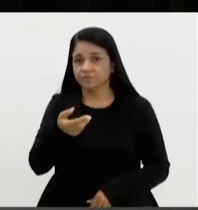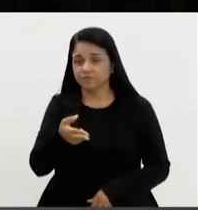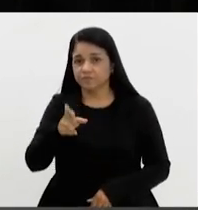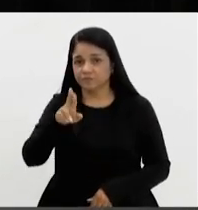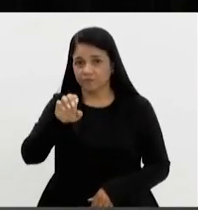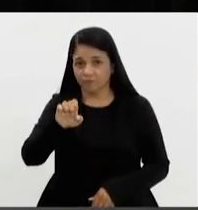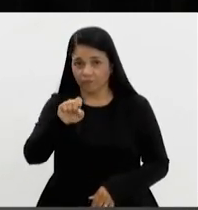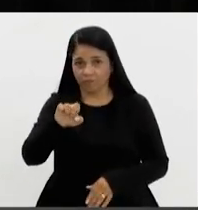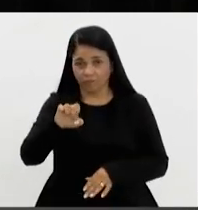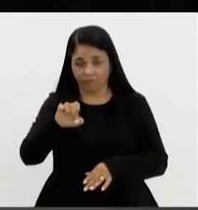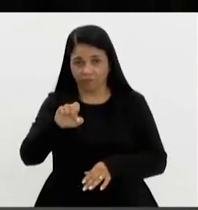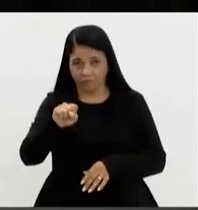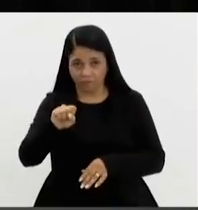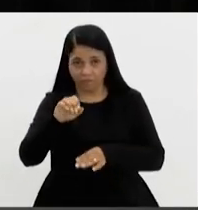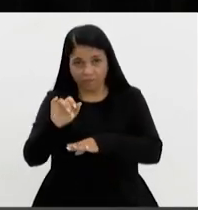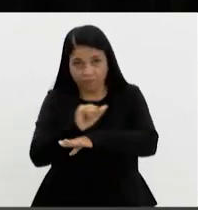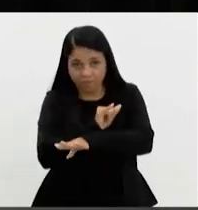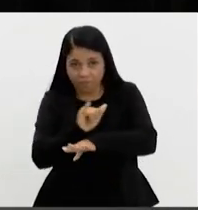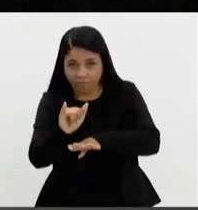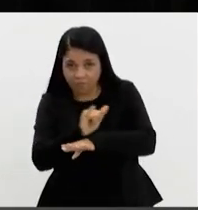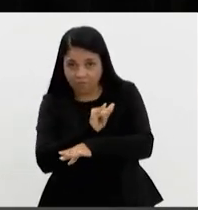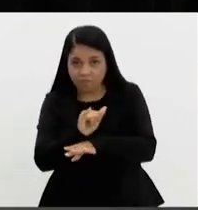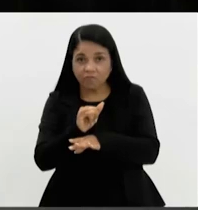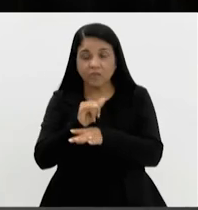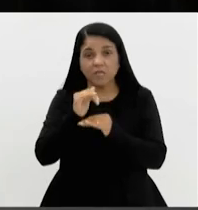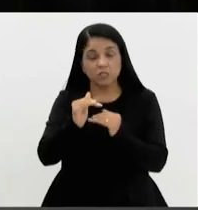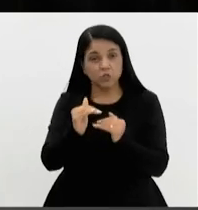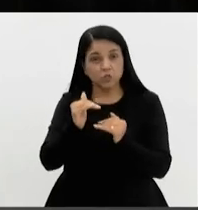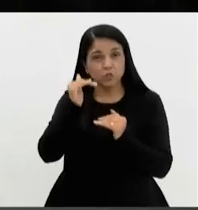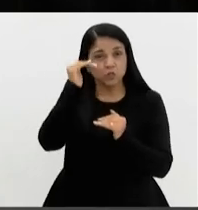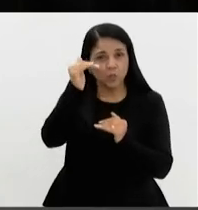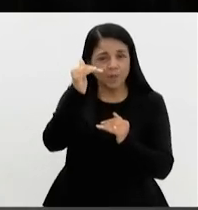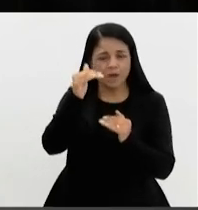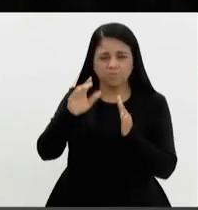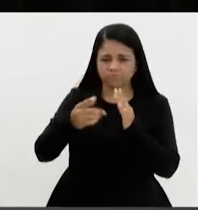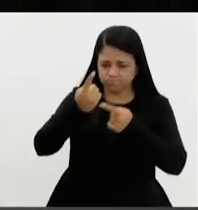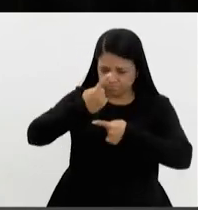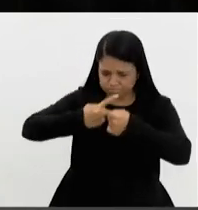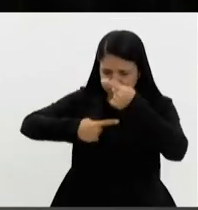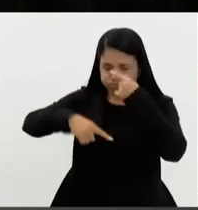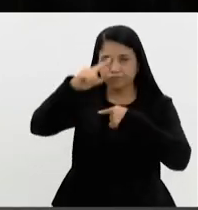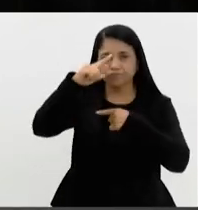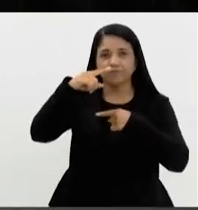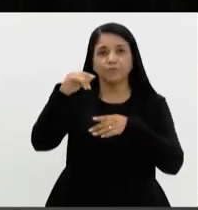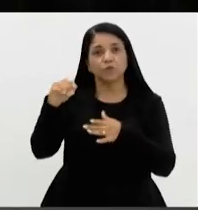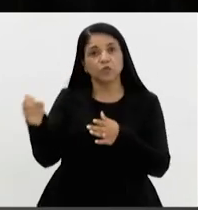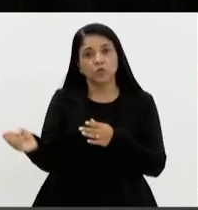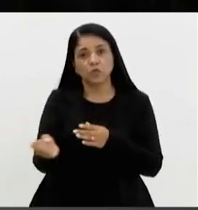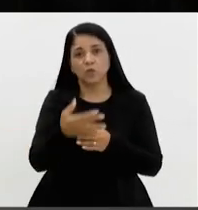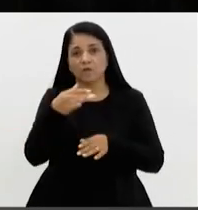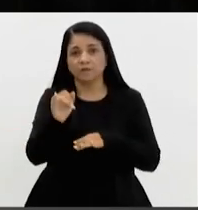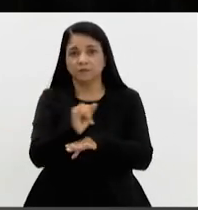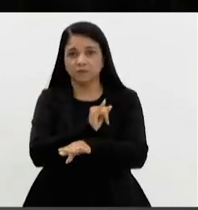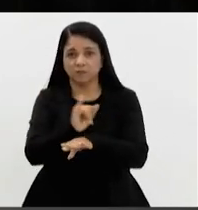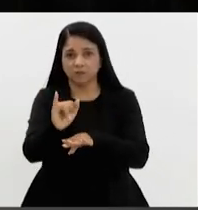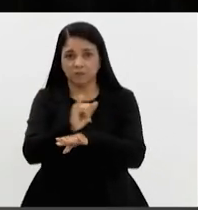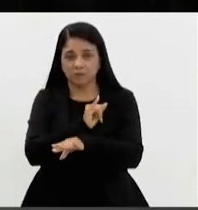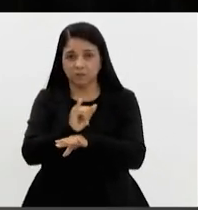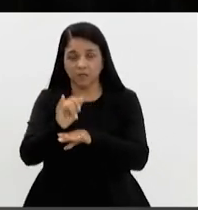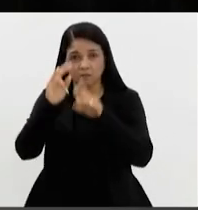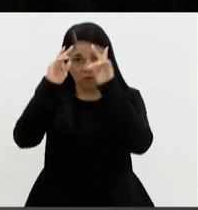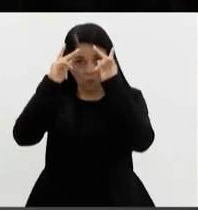eram ensinadas e superar essas estratégias formando novas estratégias inéditas eh para seres